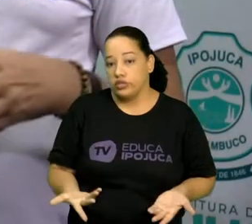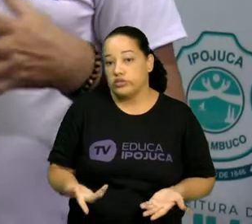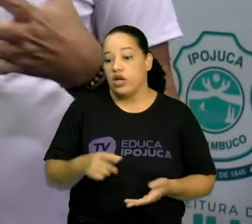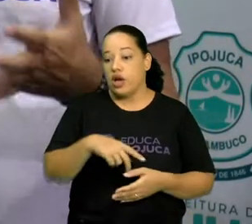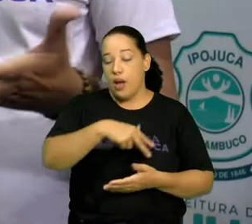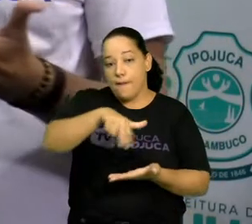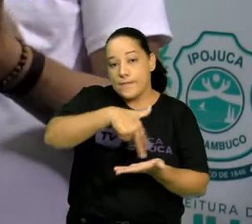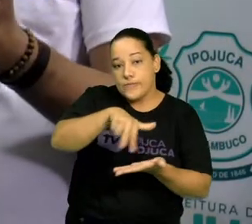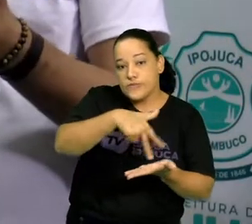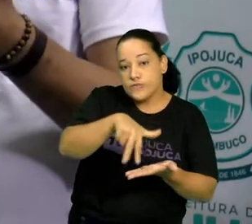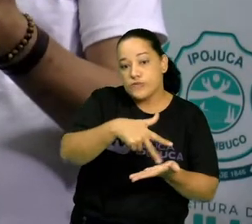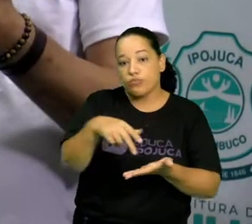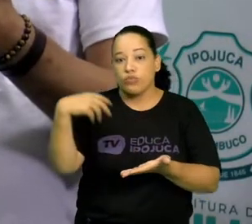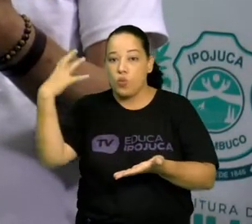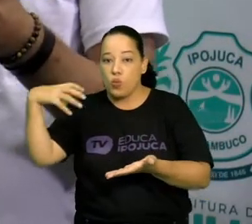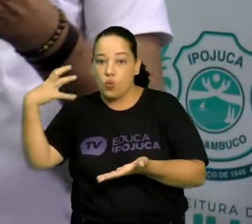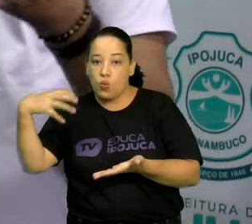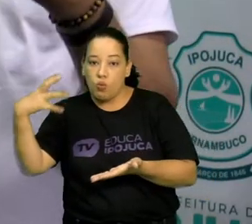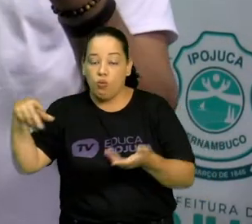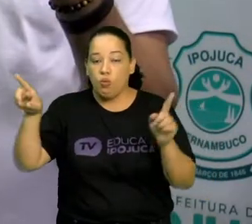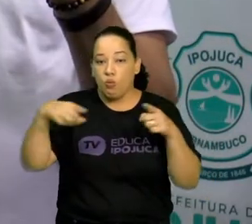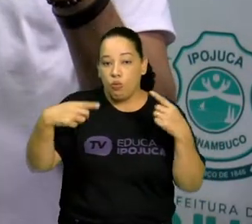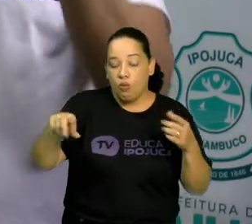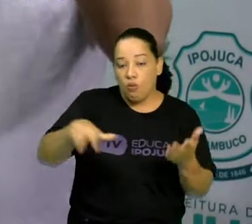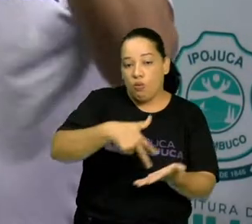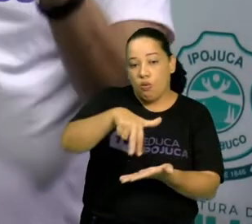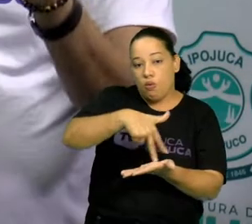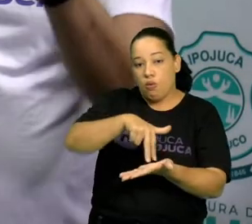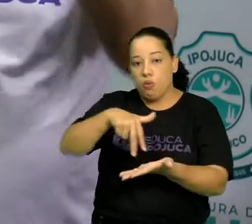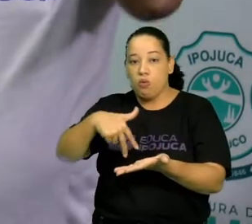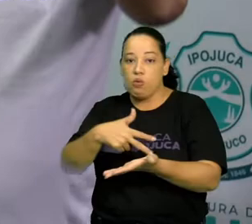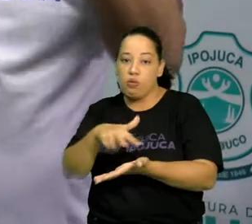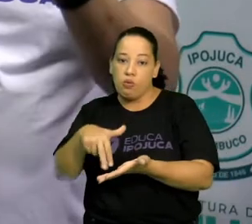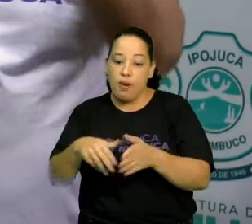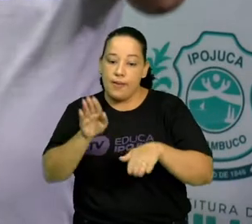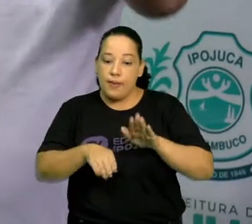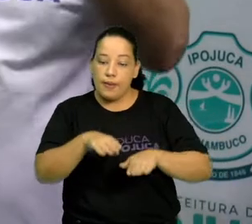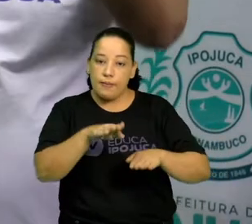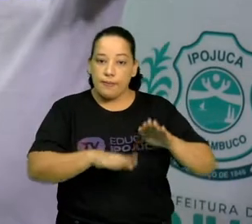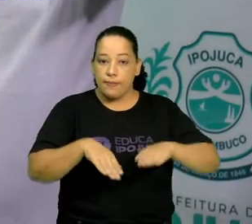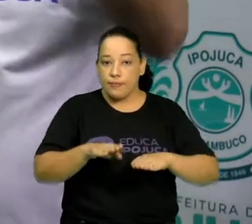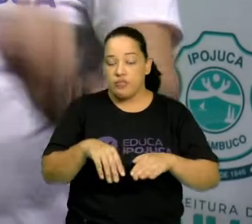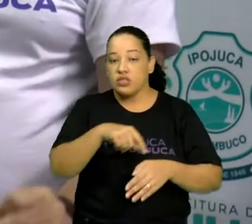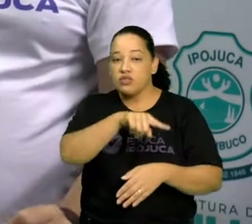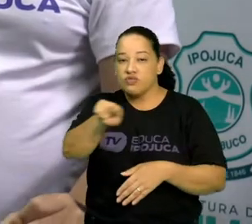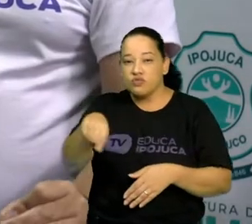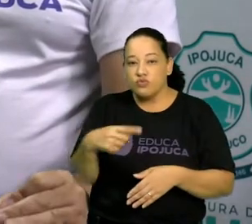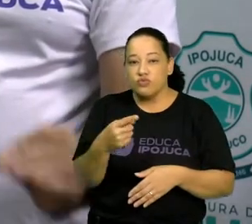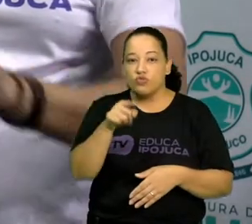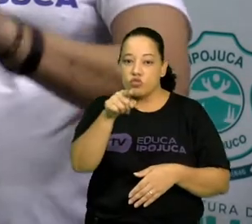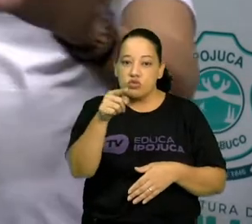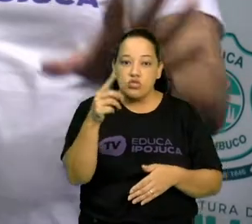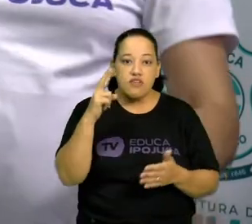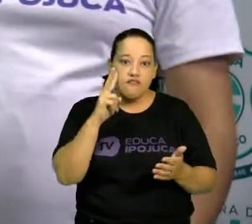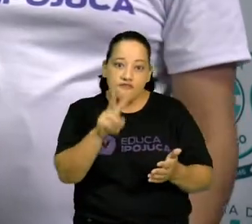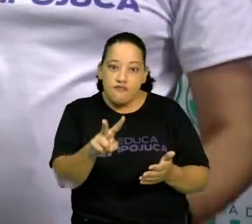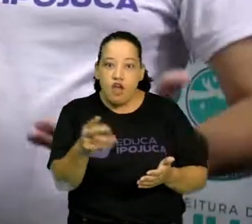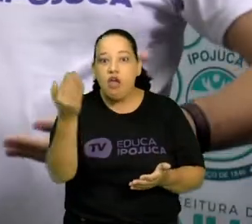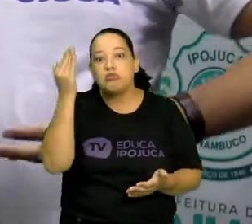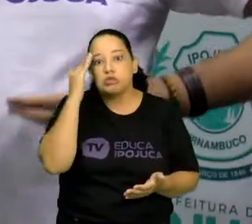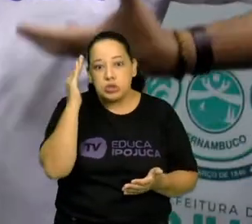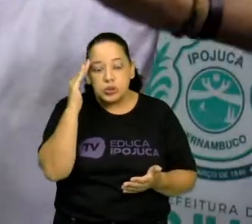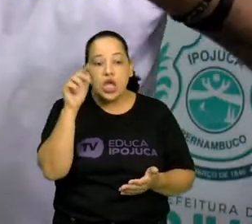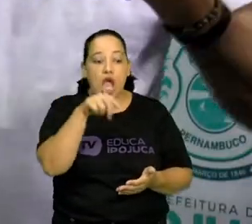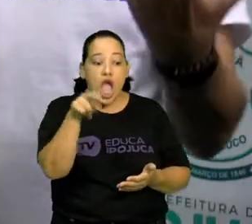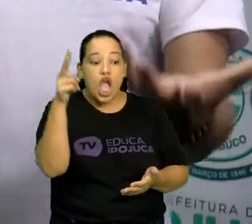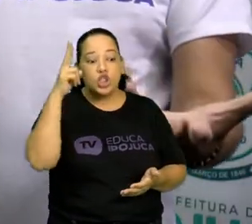dança, sapateado, palmas. E você entende a história inteira. É simplesmente fantástico,